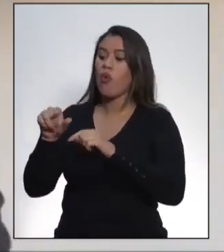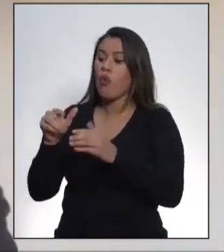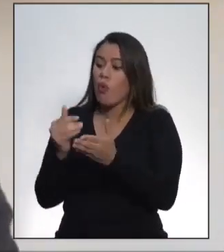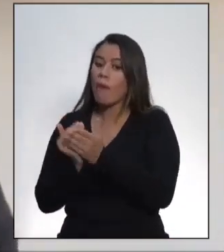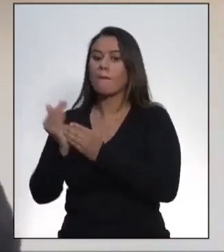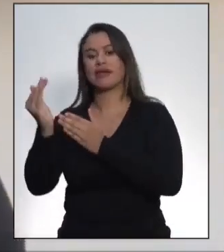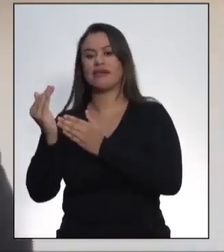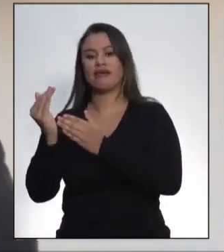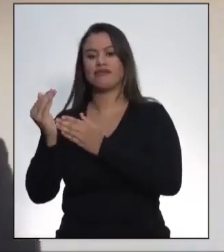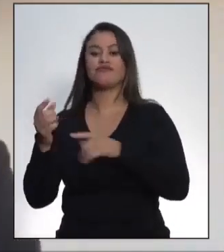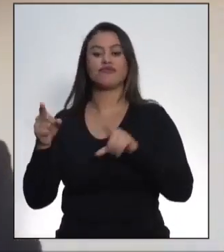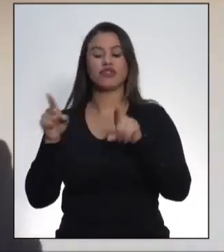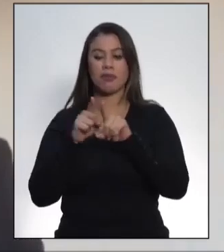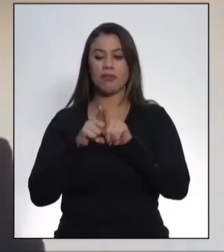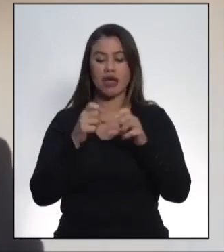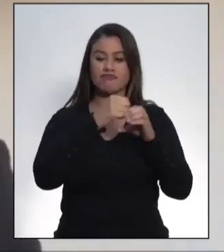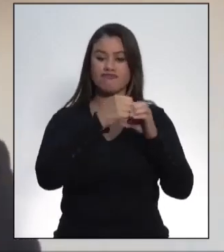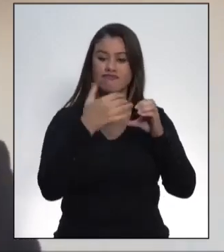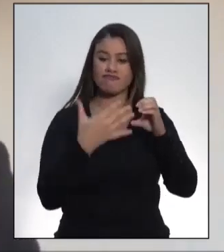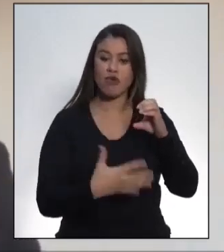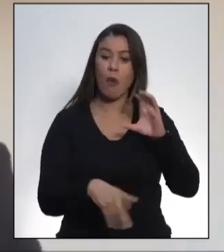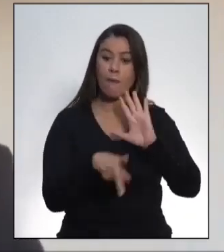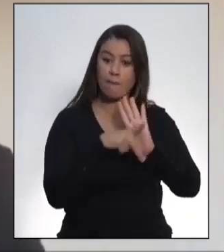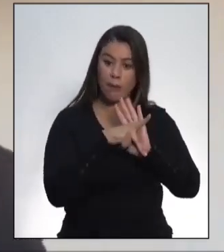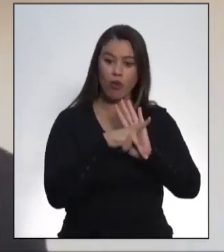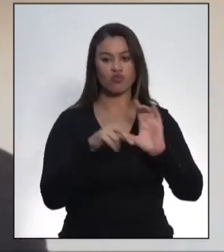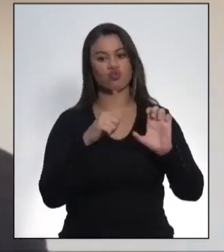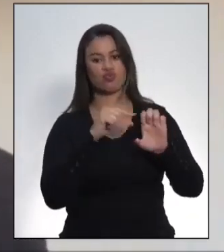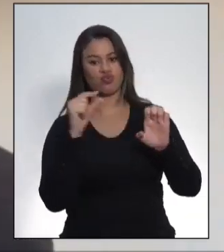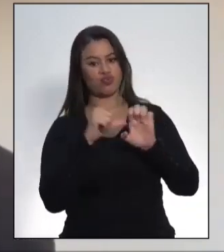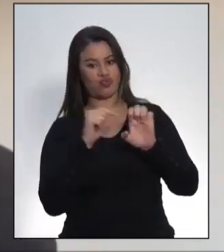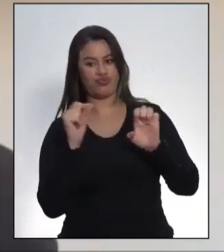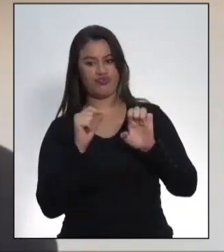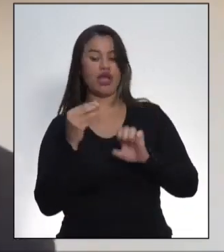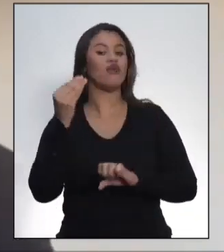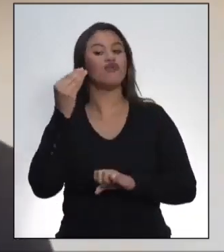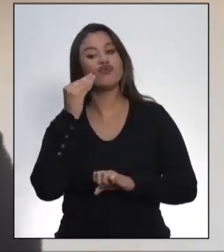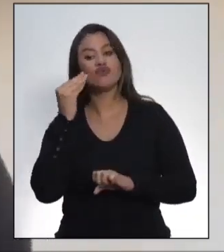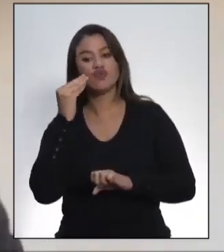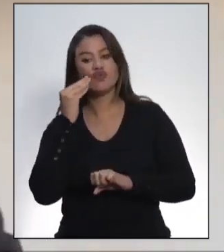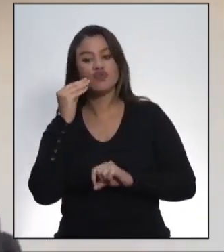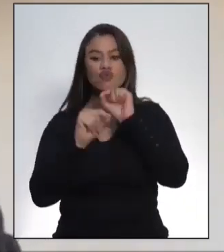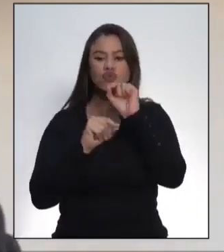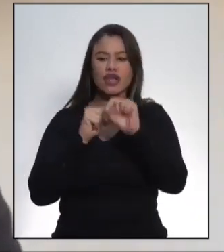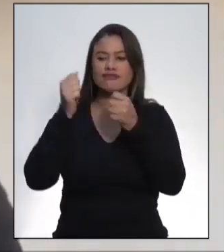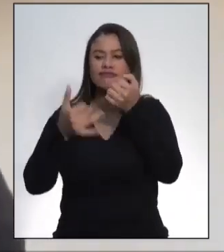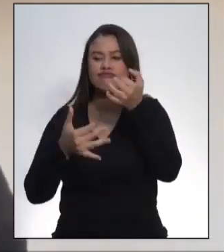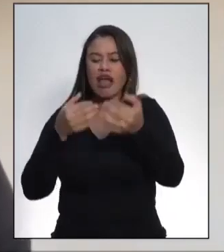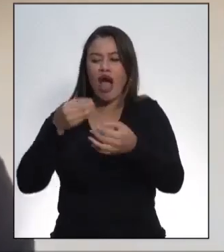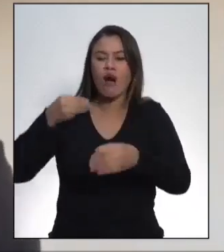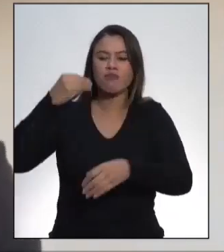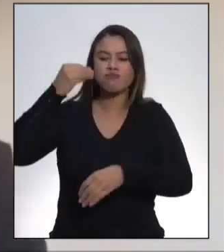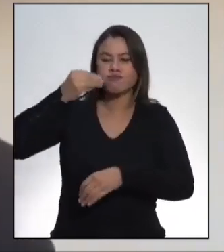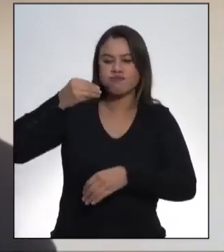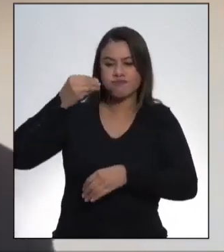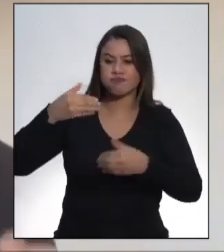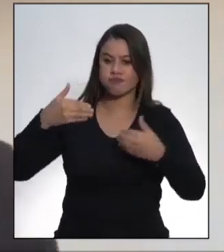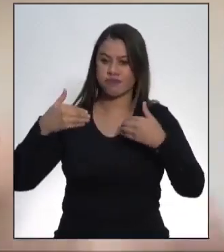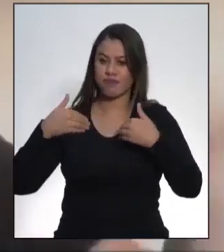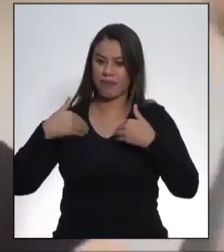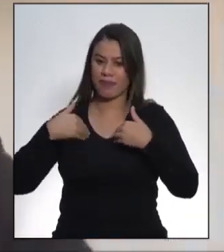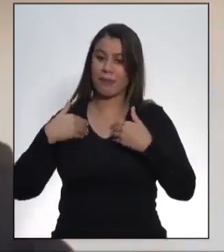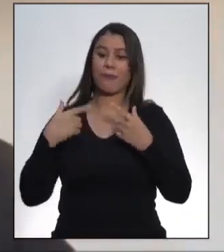esse empreendimento. E eu vou tentar fazer isso de maneira, em primeiro lugar, baseada um pouco na minha história, porque não existem